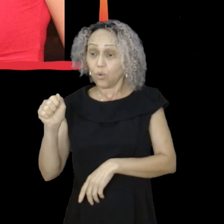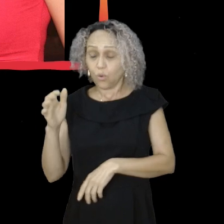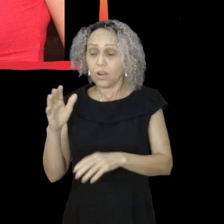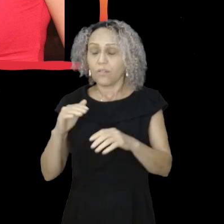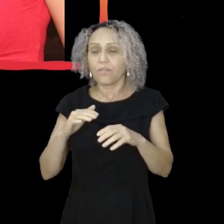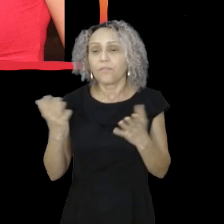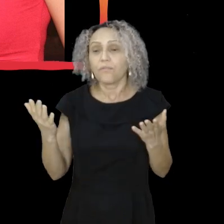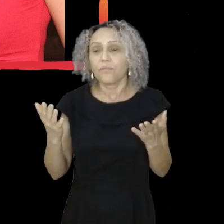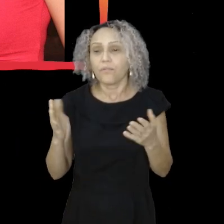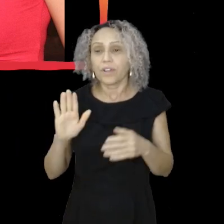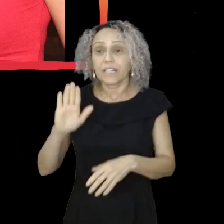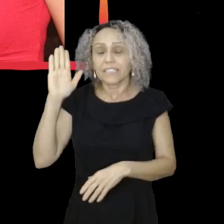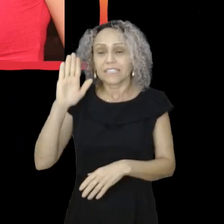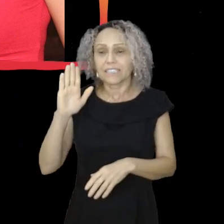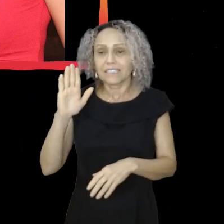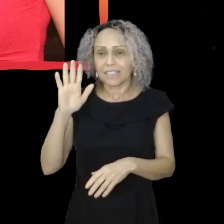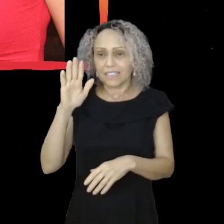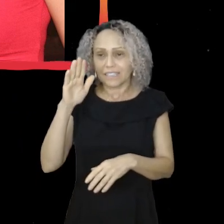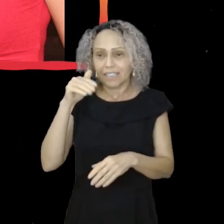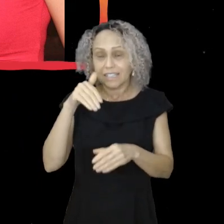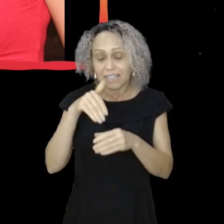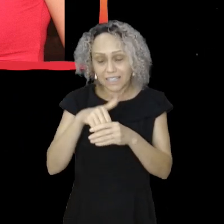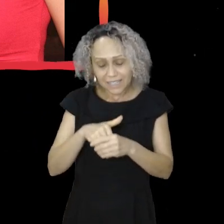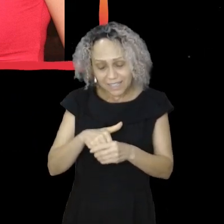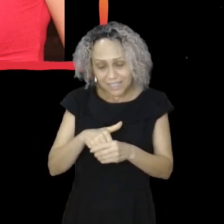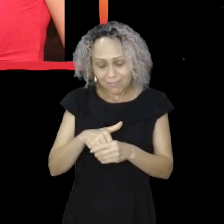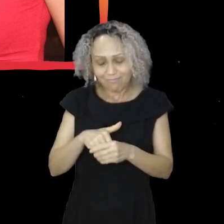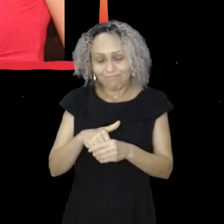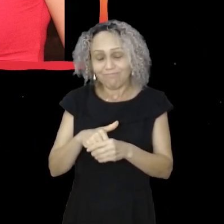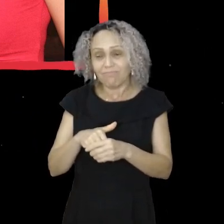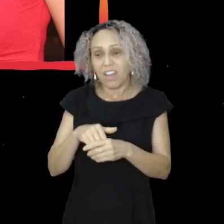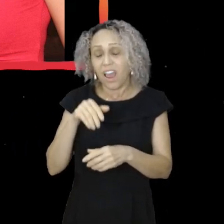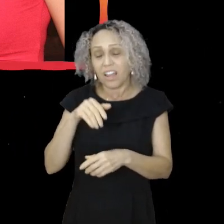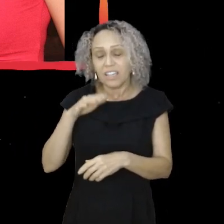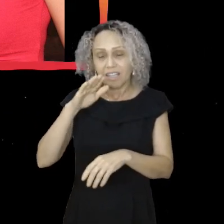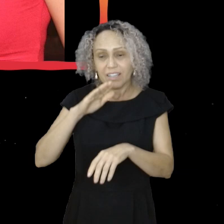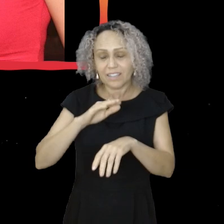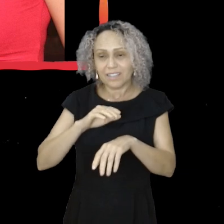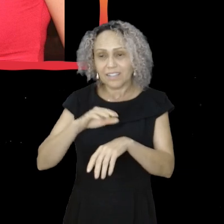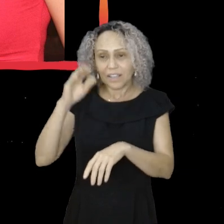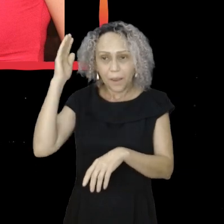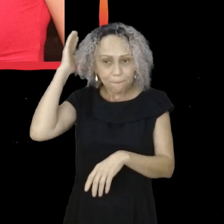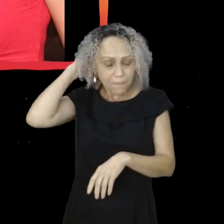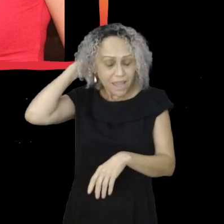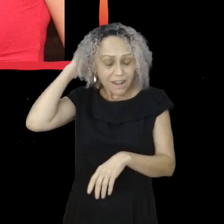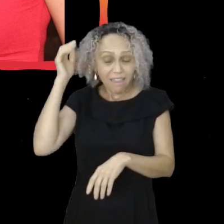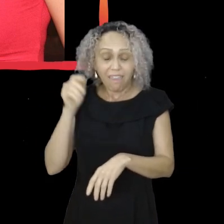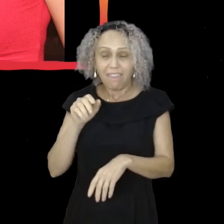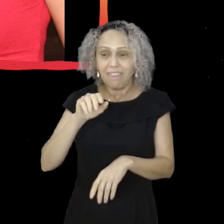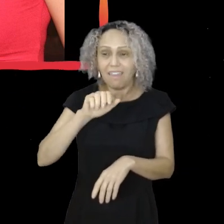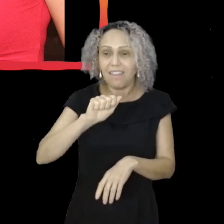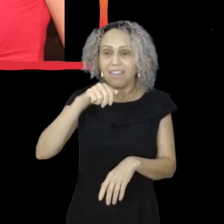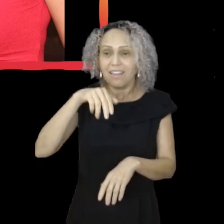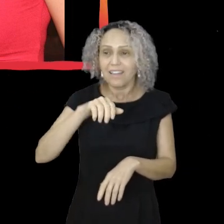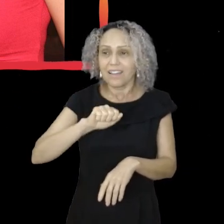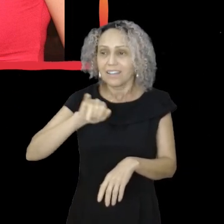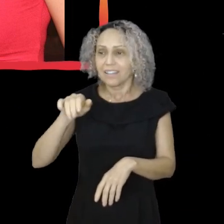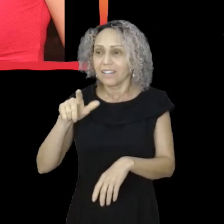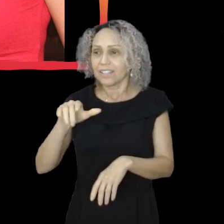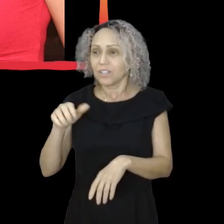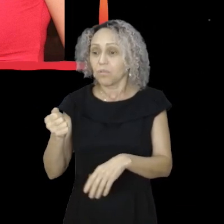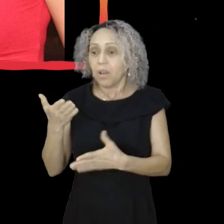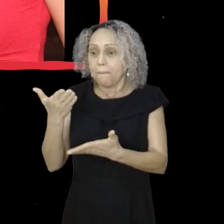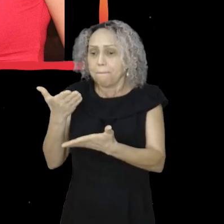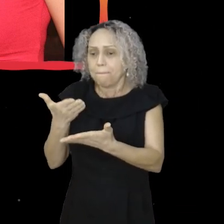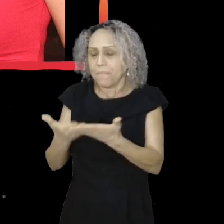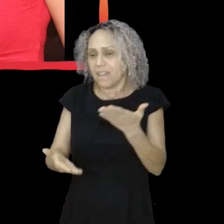PT, e aí ela perdeu a eleição, mas ela não tinha perdido aí, mas pela minha cara já dava pra gente sentir.